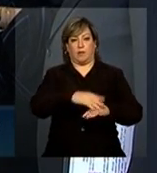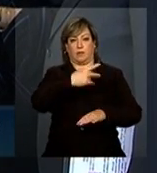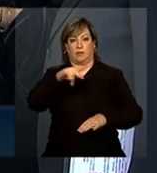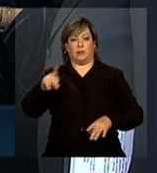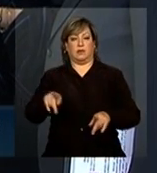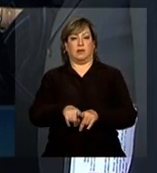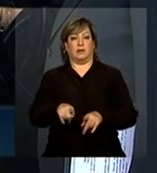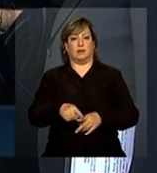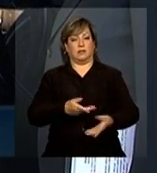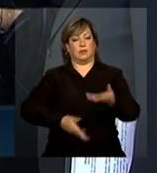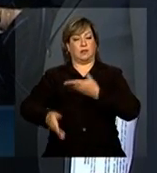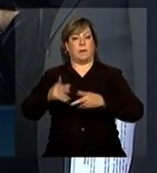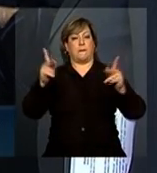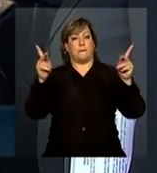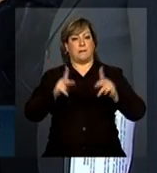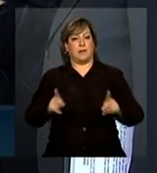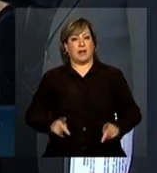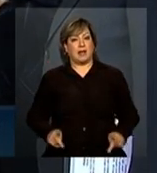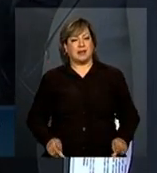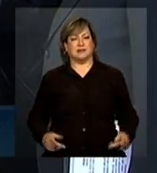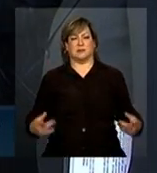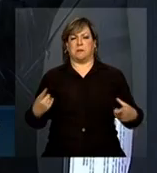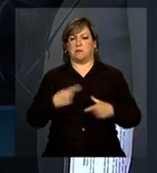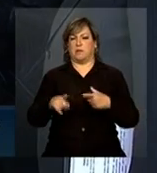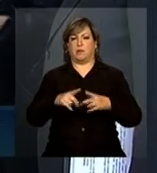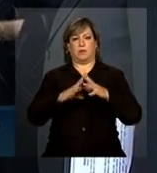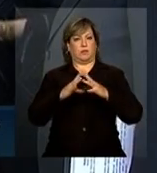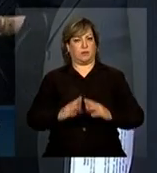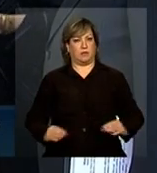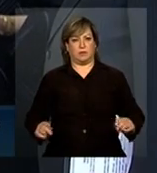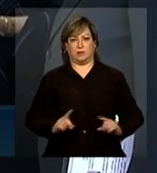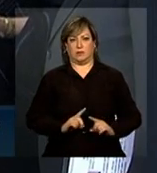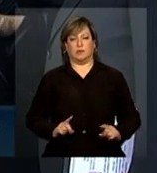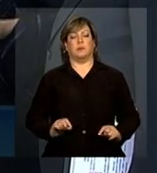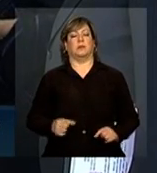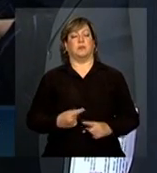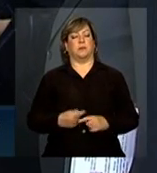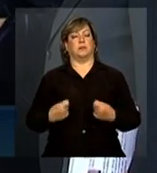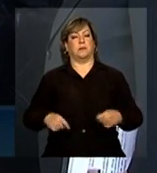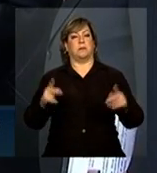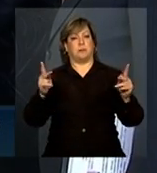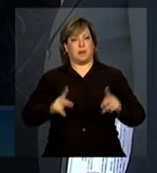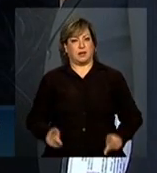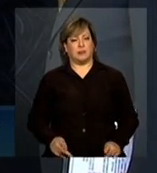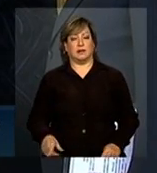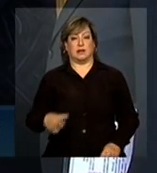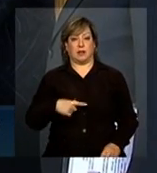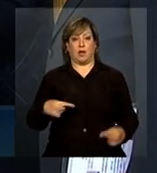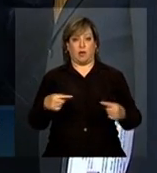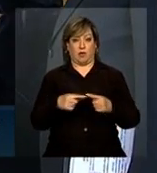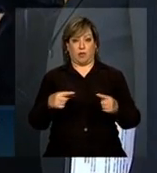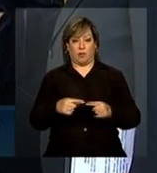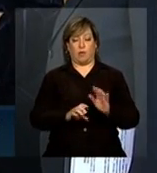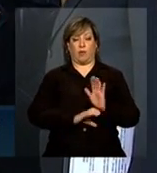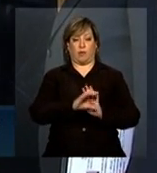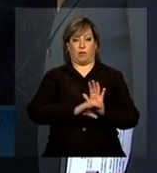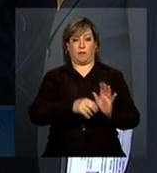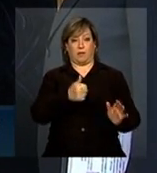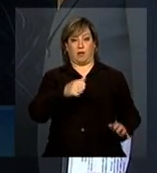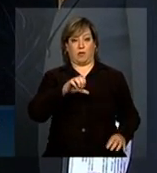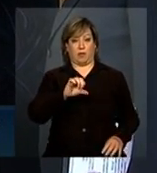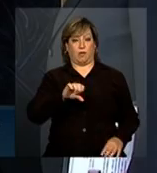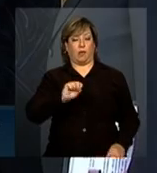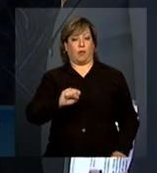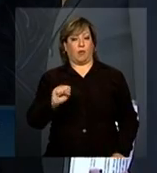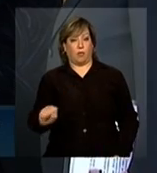da solução pacífica de conflitos. Ainda de acordo com a Constituição Federal de 1988,